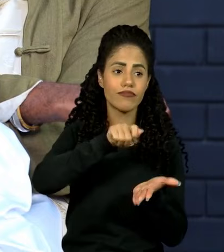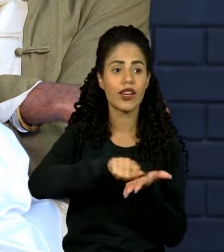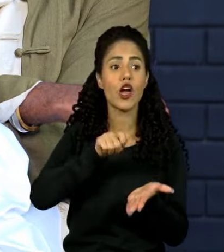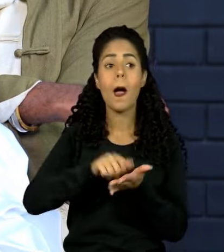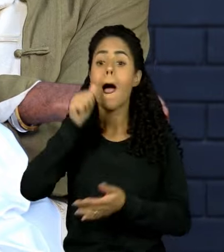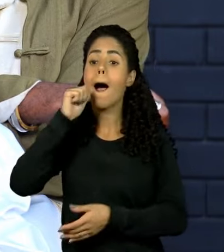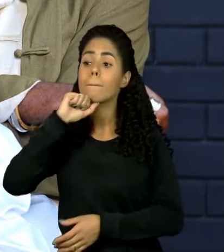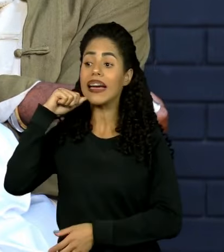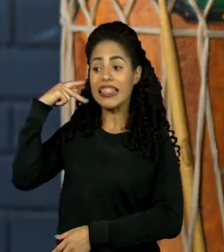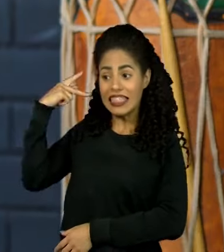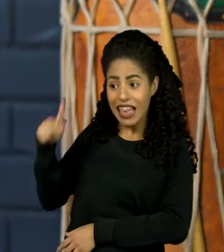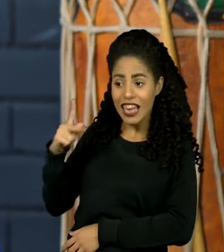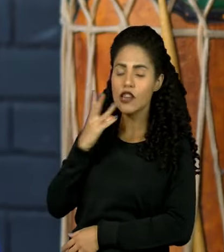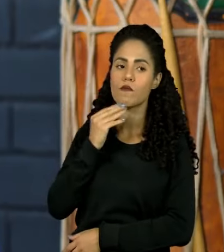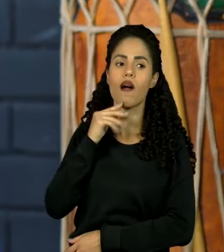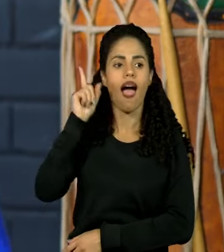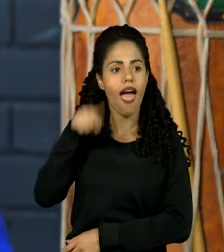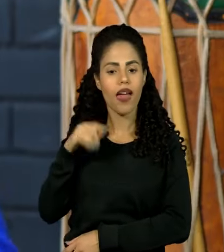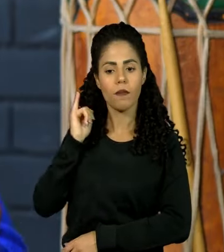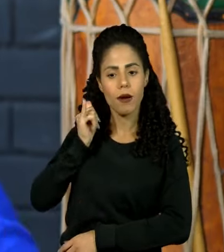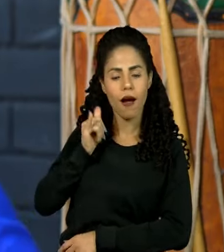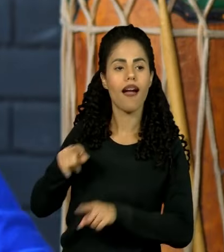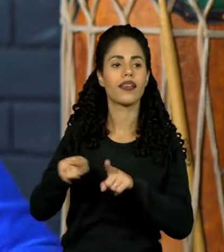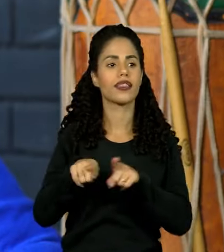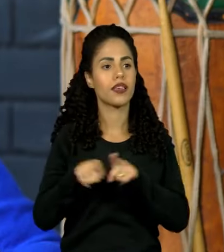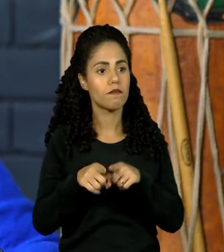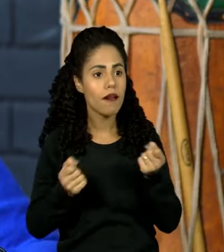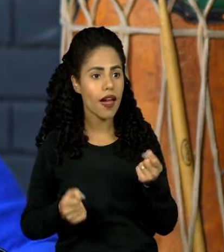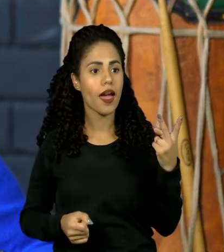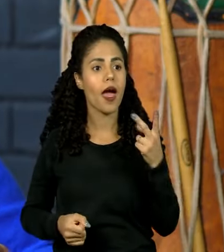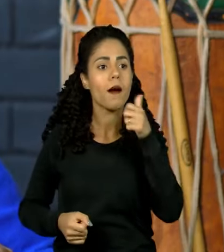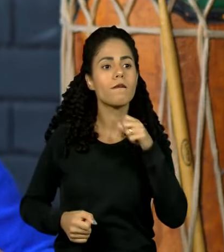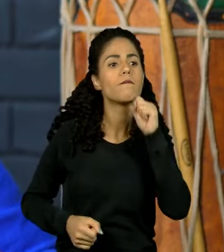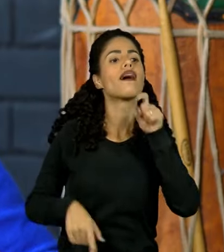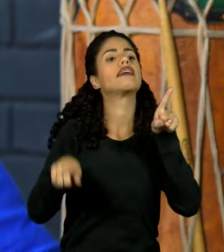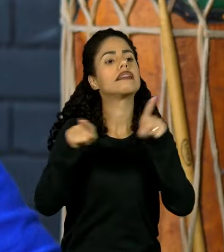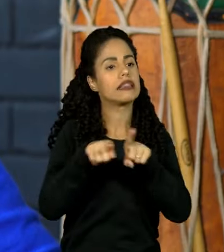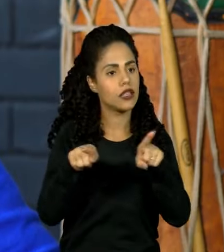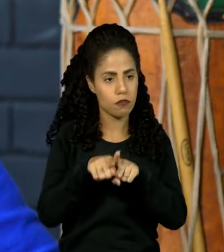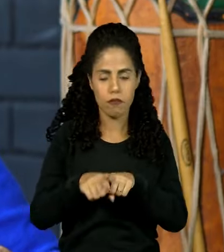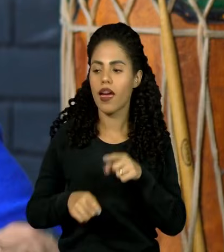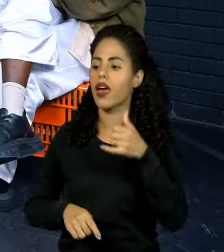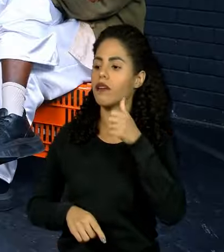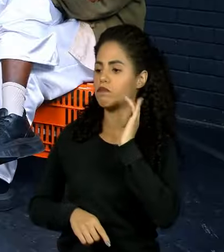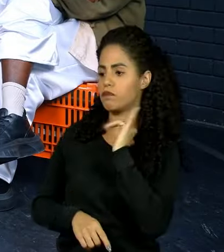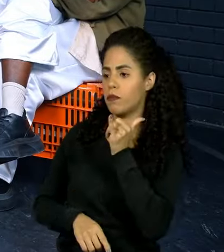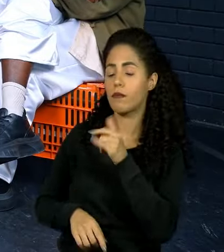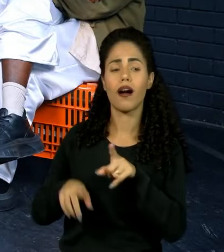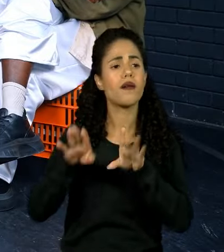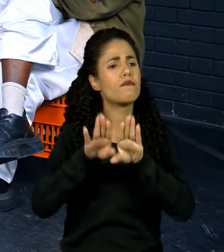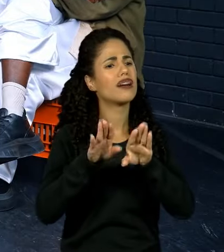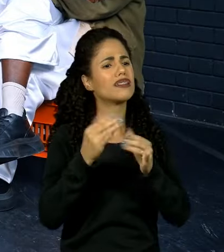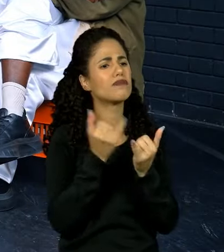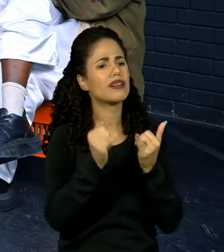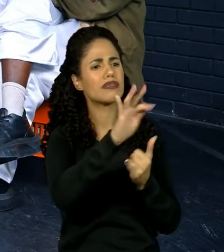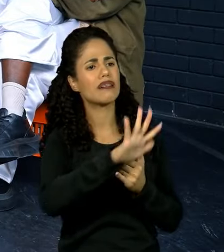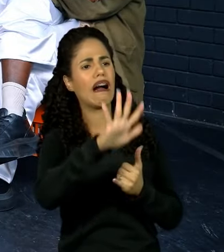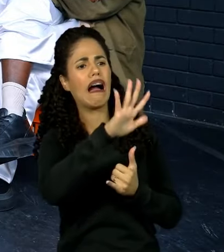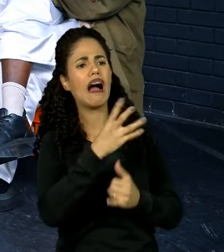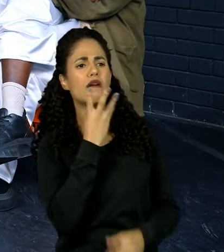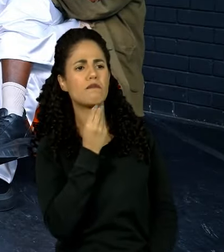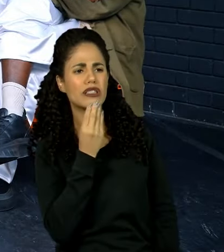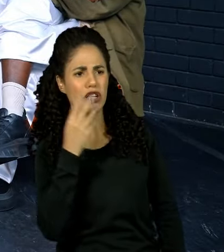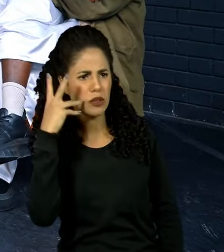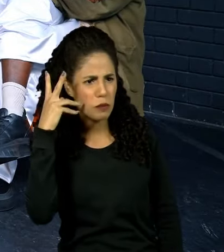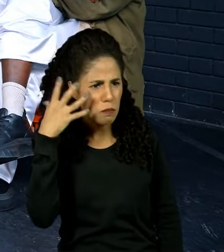contadora de histórias uma madrasta contadora é negro mas deixar ele Branco durante muito tempo né Demorou PR as pessoas saberem a